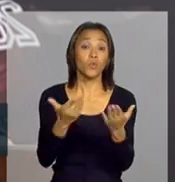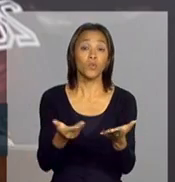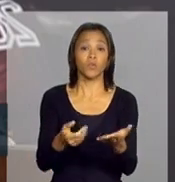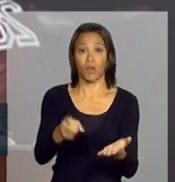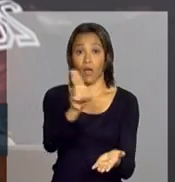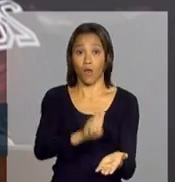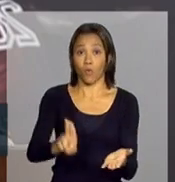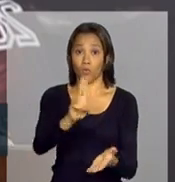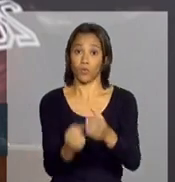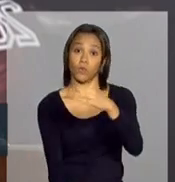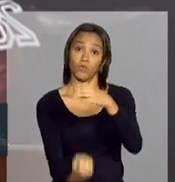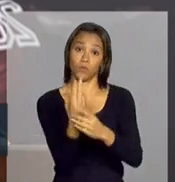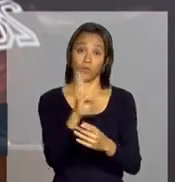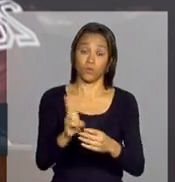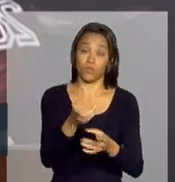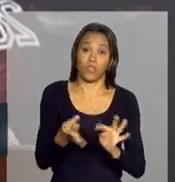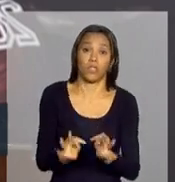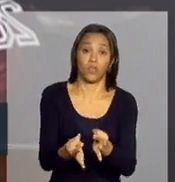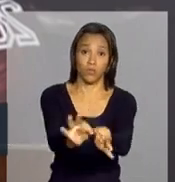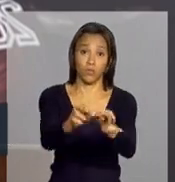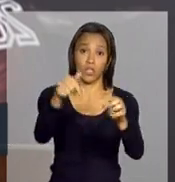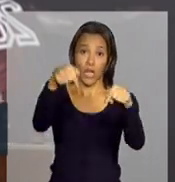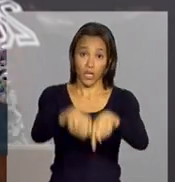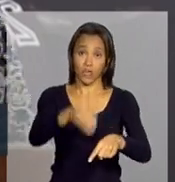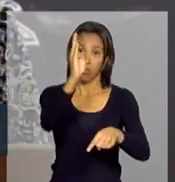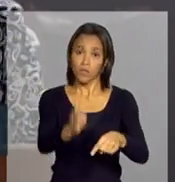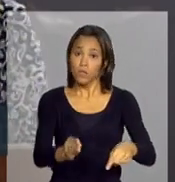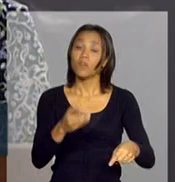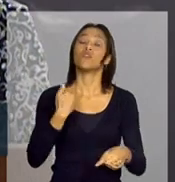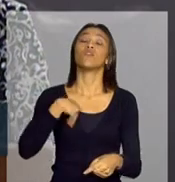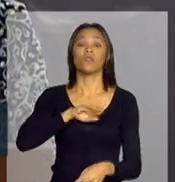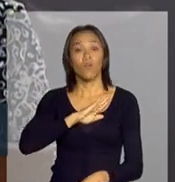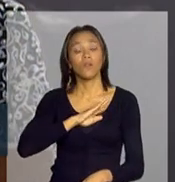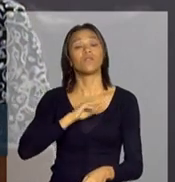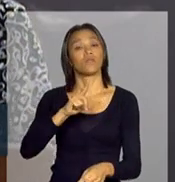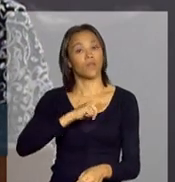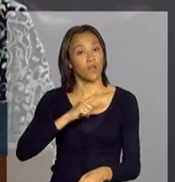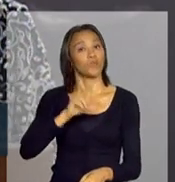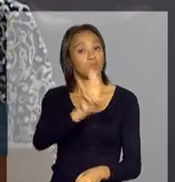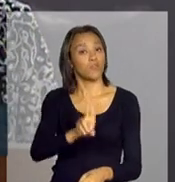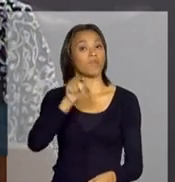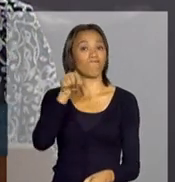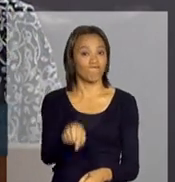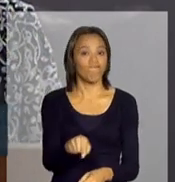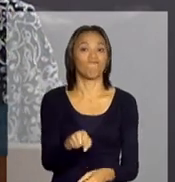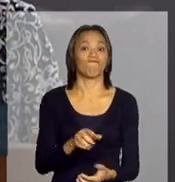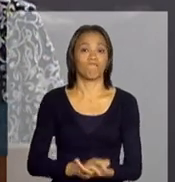e inovação no Brasil e vamos e estamos usando este